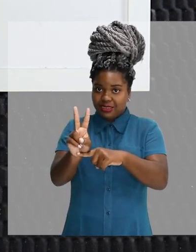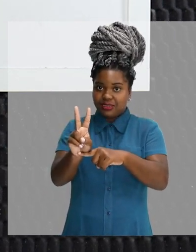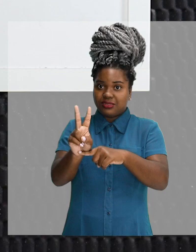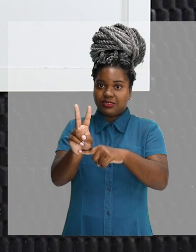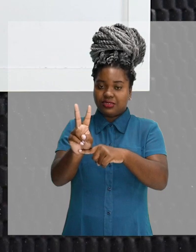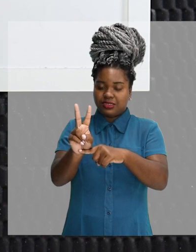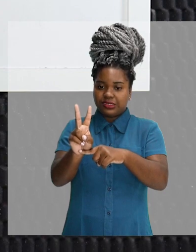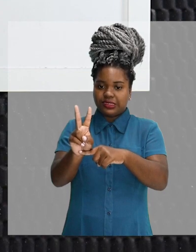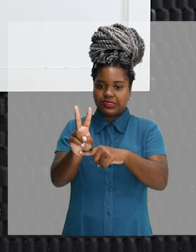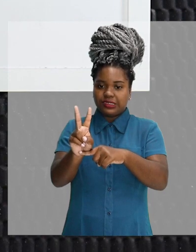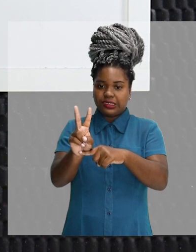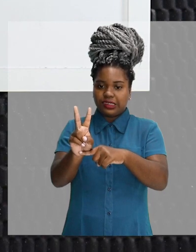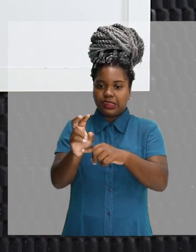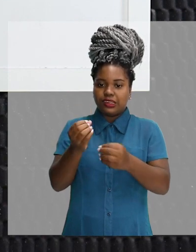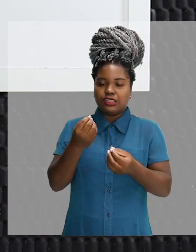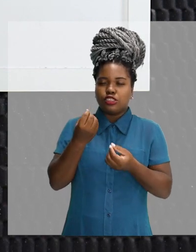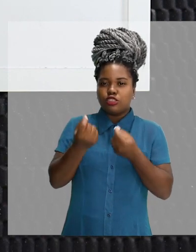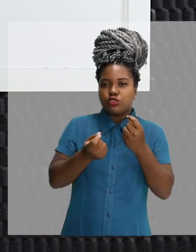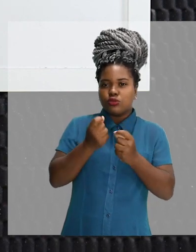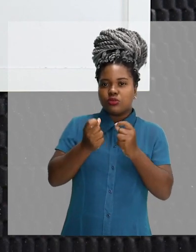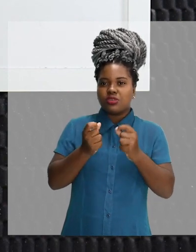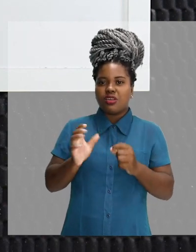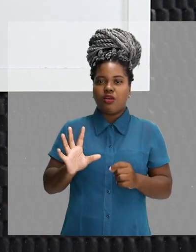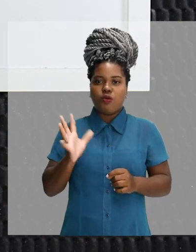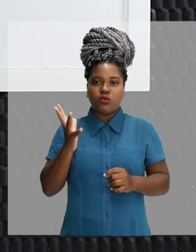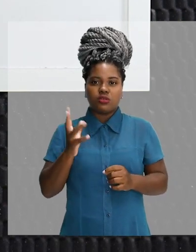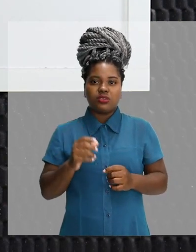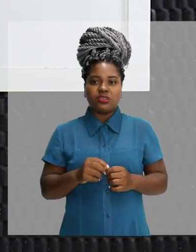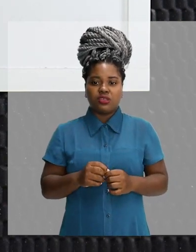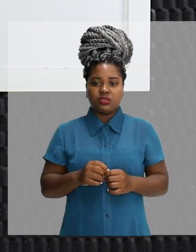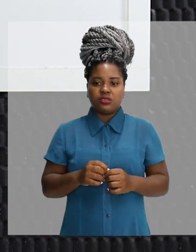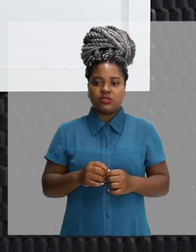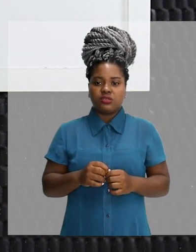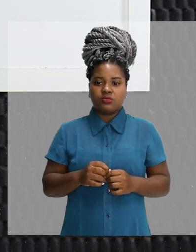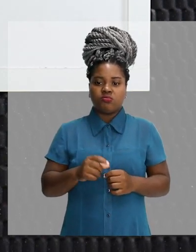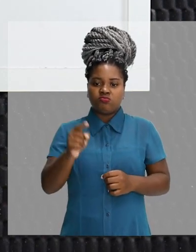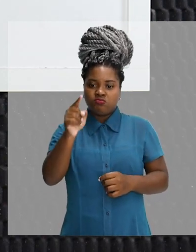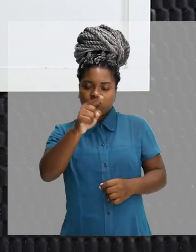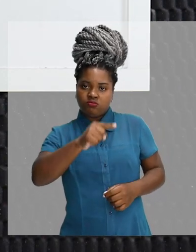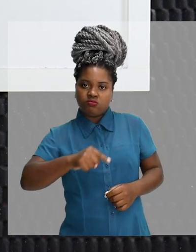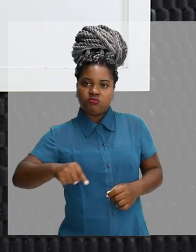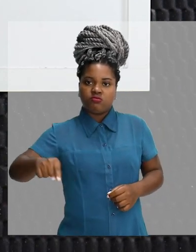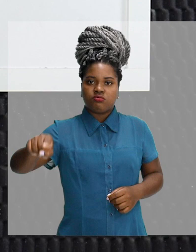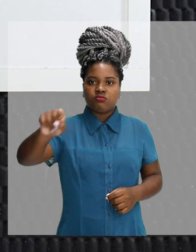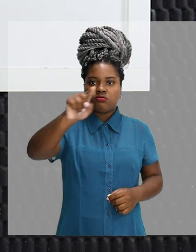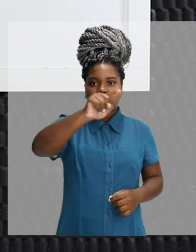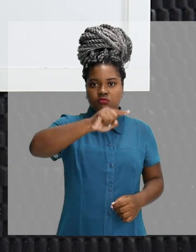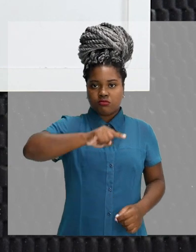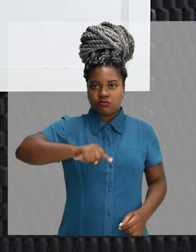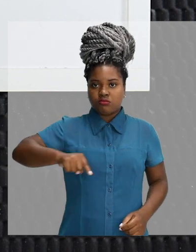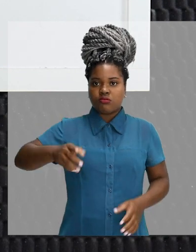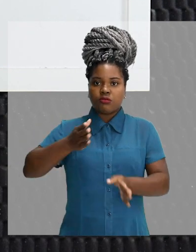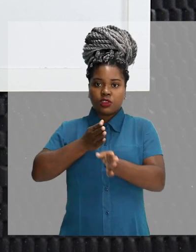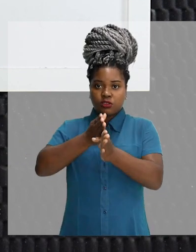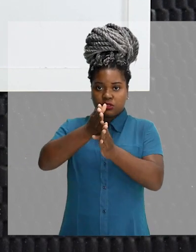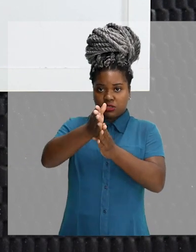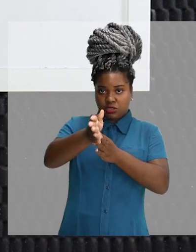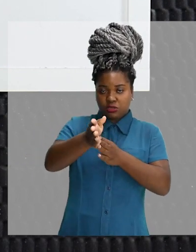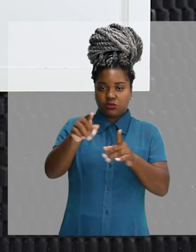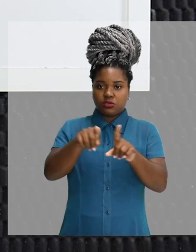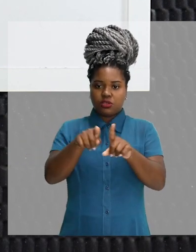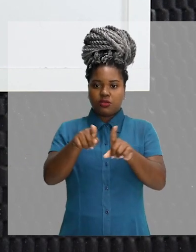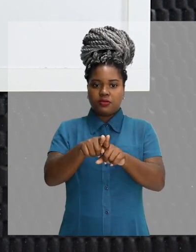vai atuar sempre, tá certo? Em um sentido aqui, tá ok? Numa direção e em um